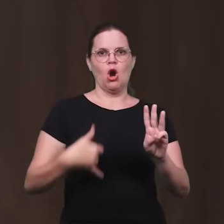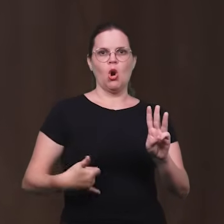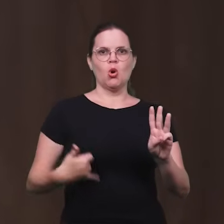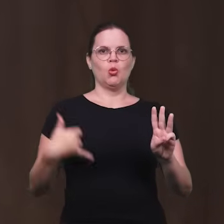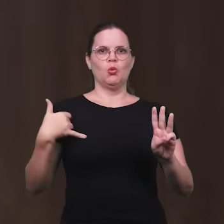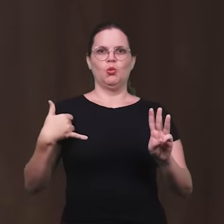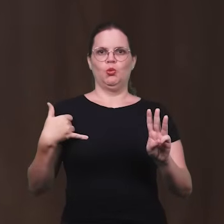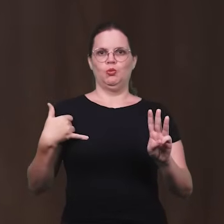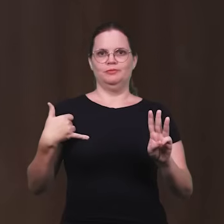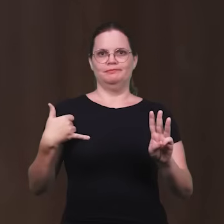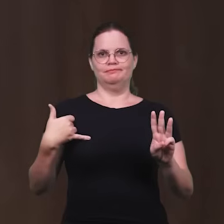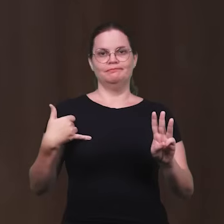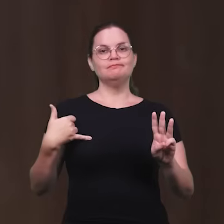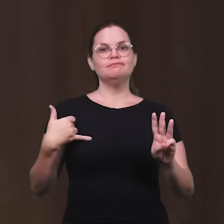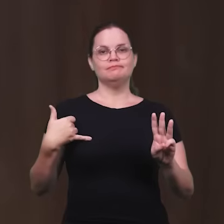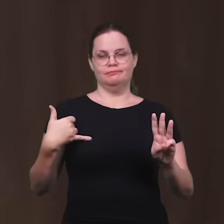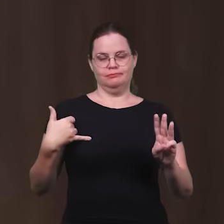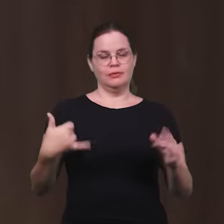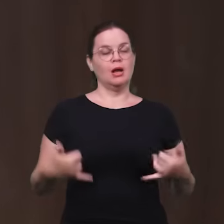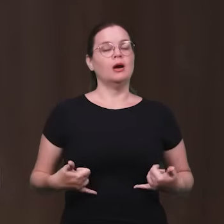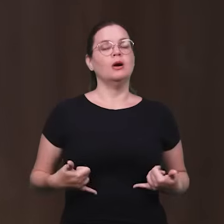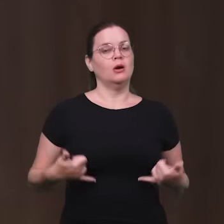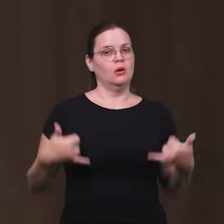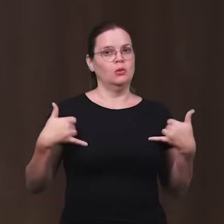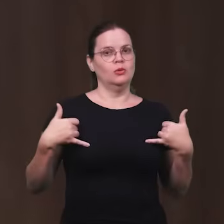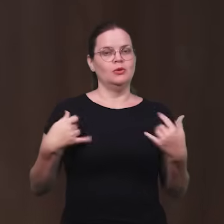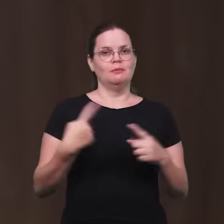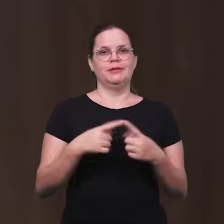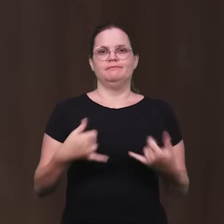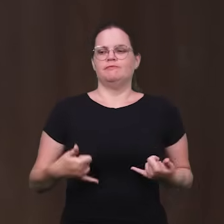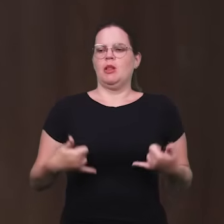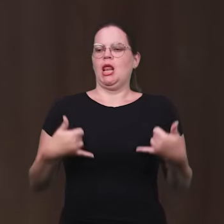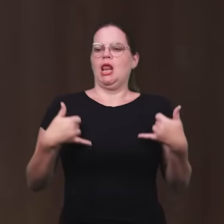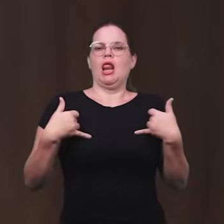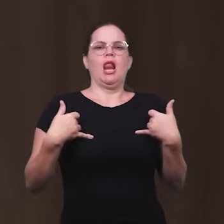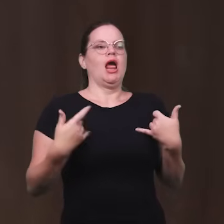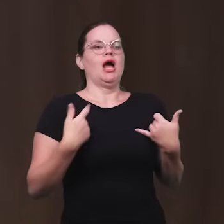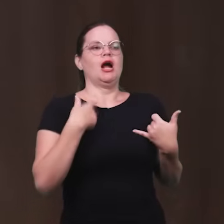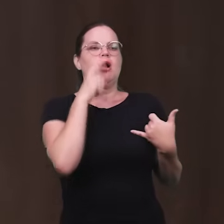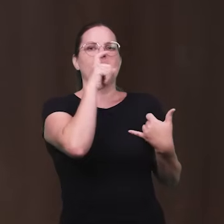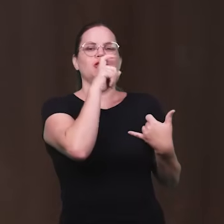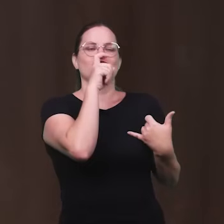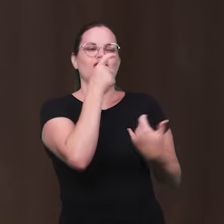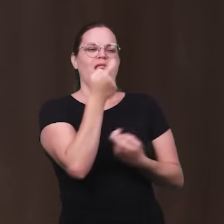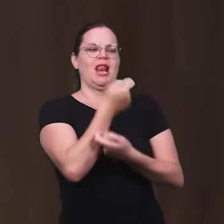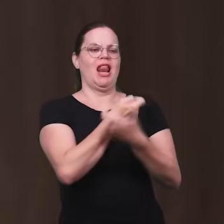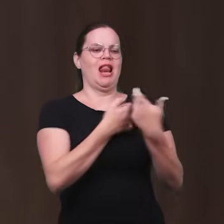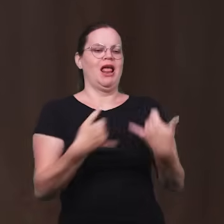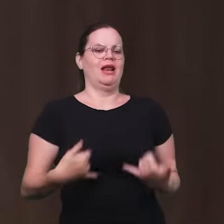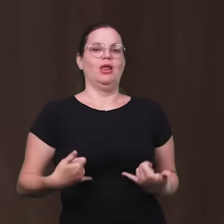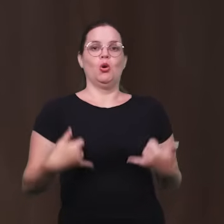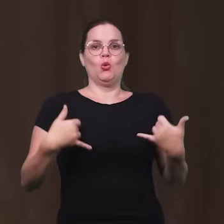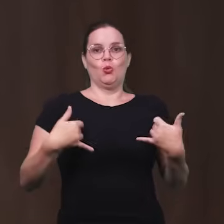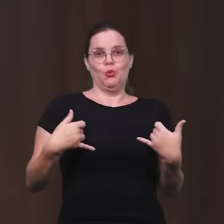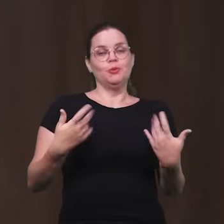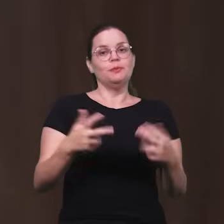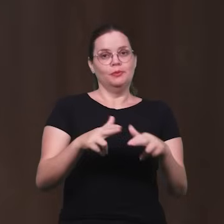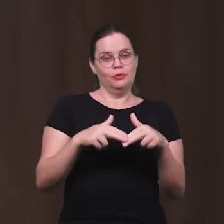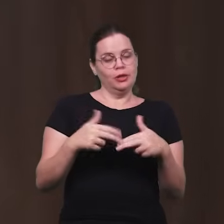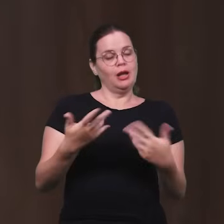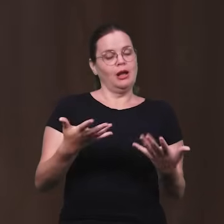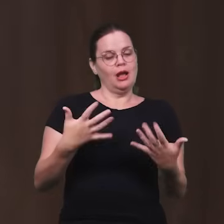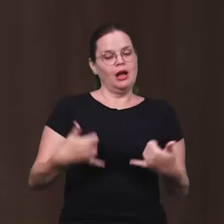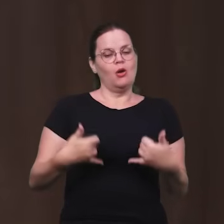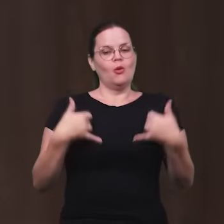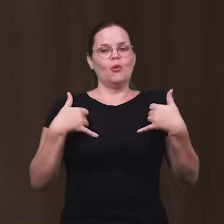orgulho. Ele mente por vaidade. Ele mente por vaidade. Ele